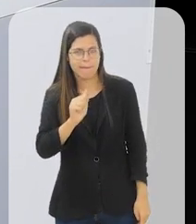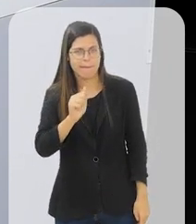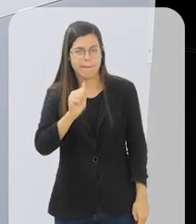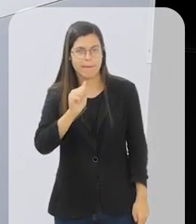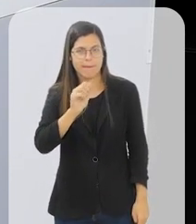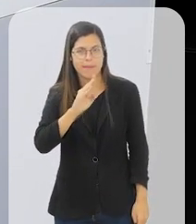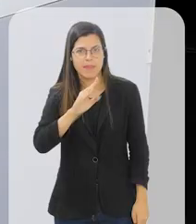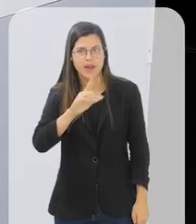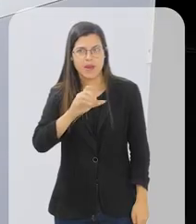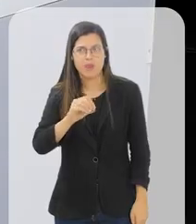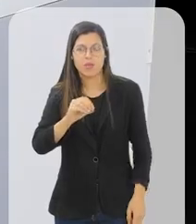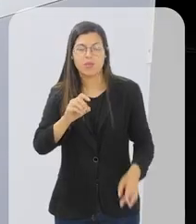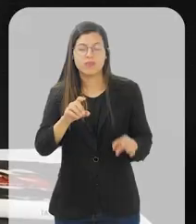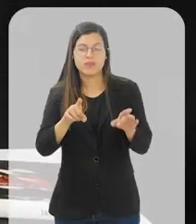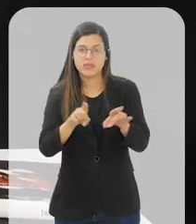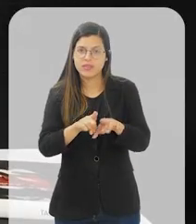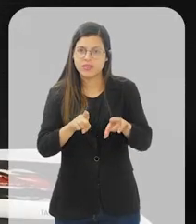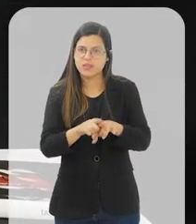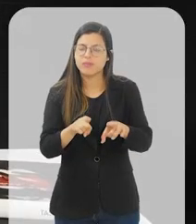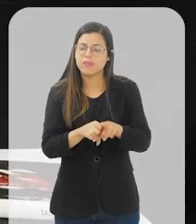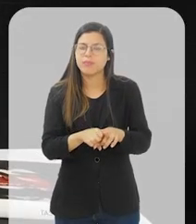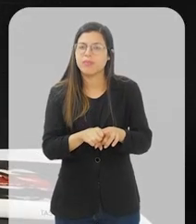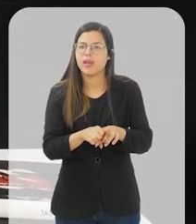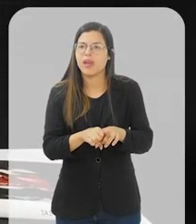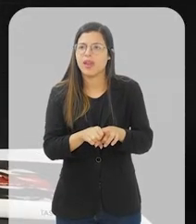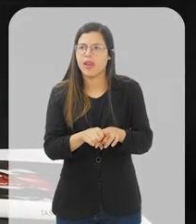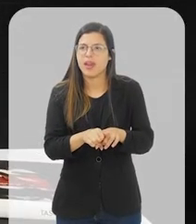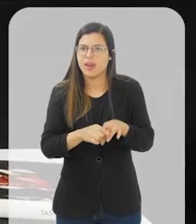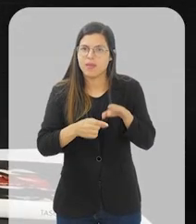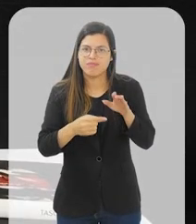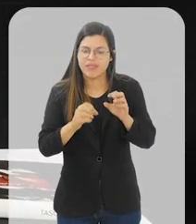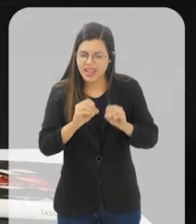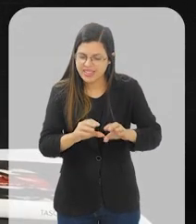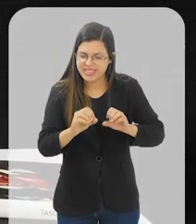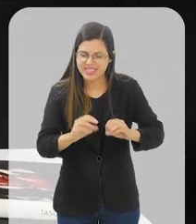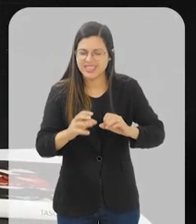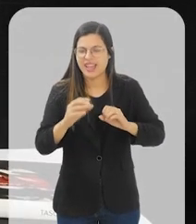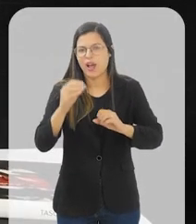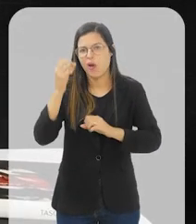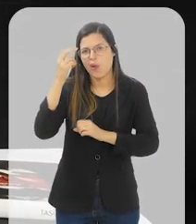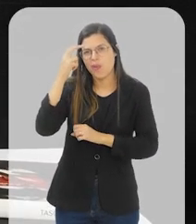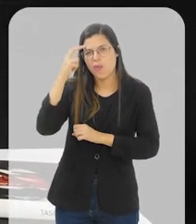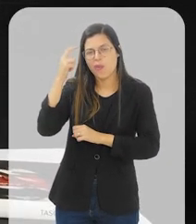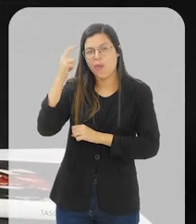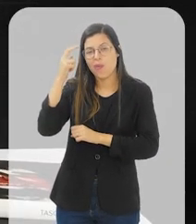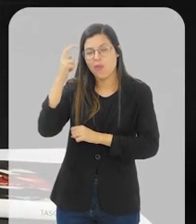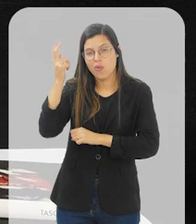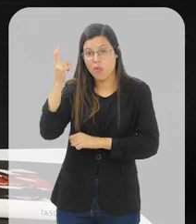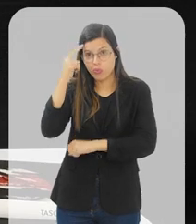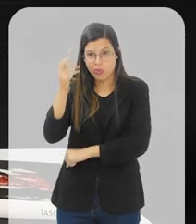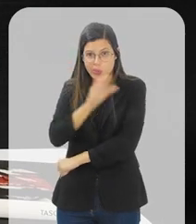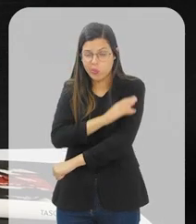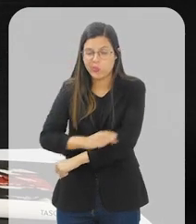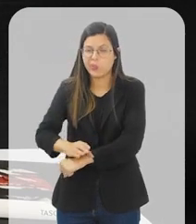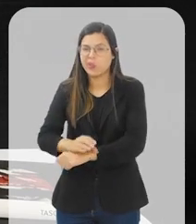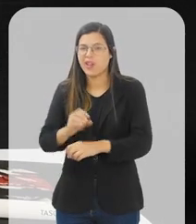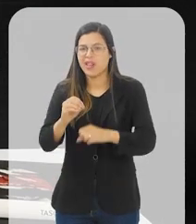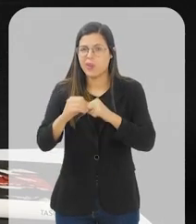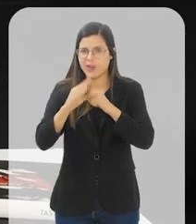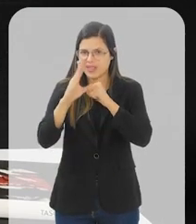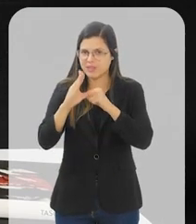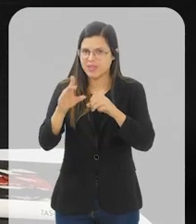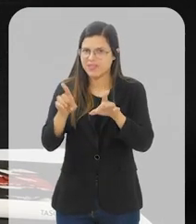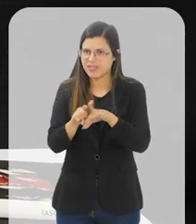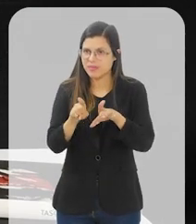Então, as fantasias do mestre Pablo também servem para transmitir cultura, conhecimento, né? E a curiosidade gera